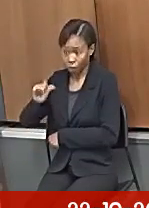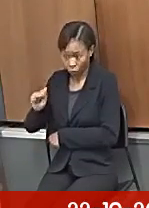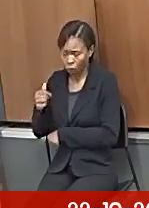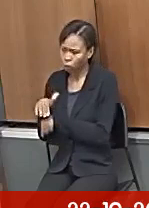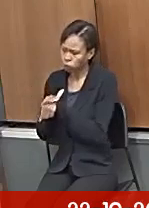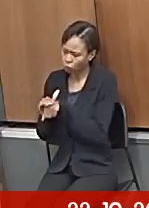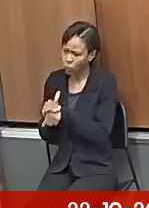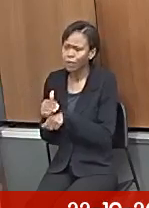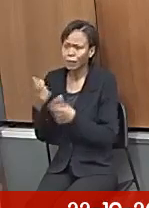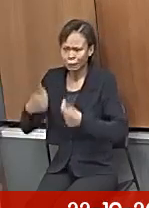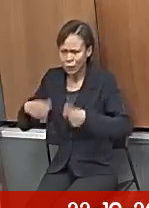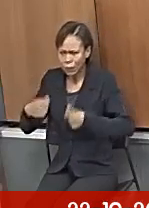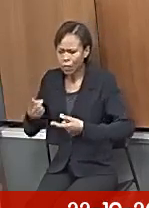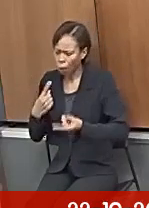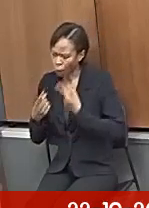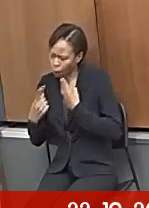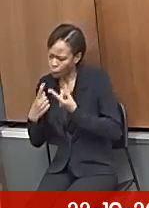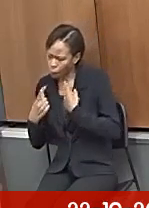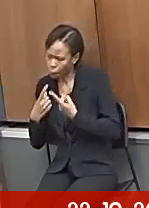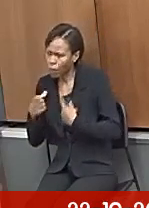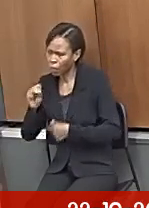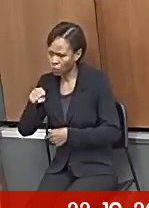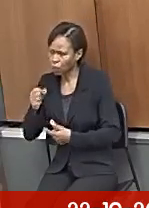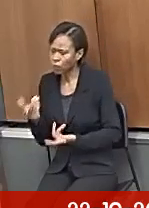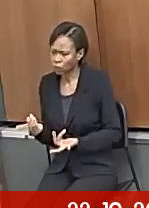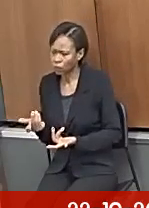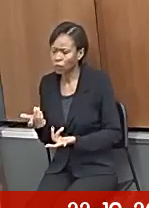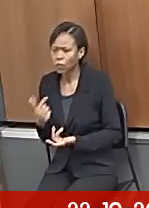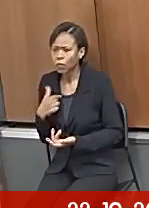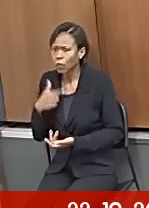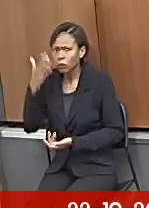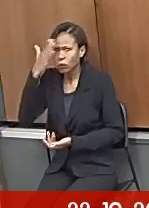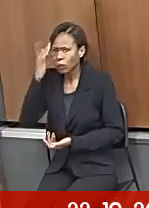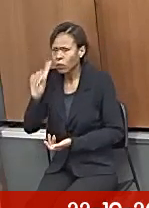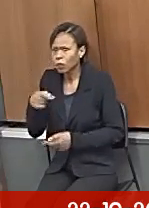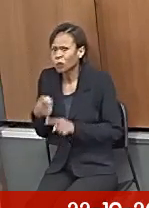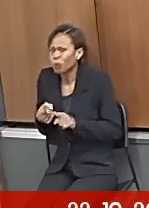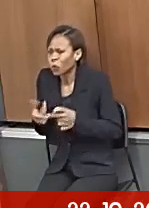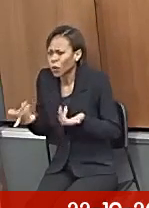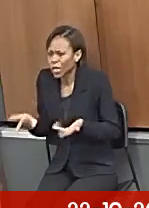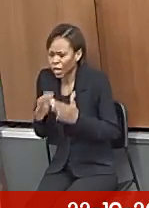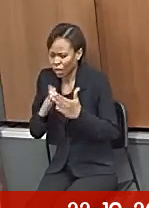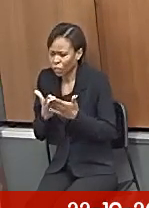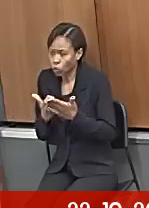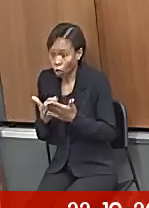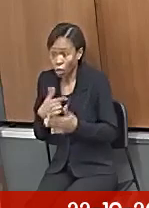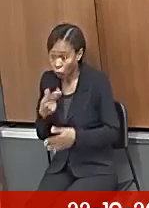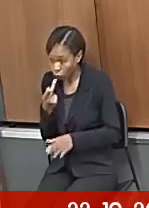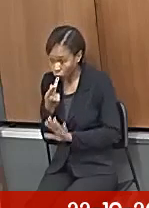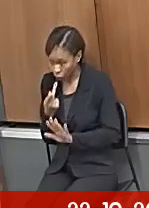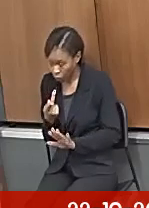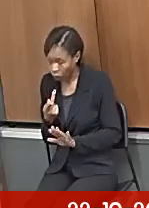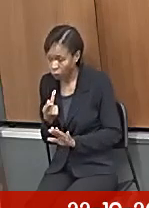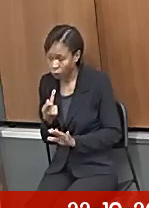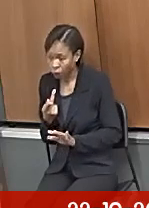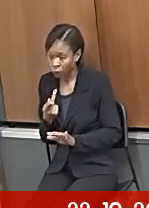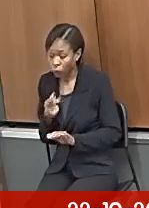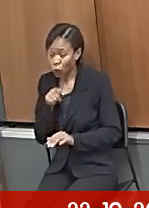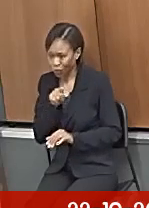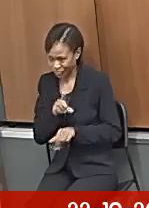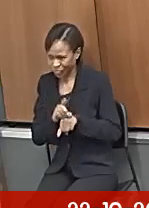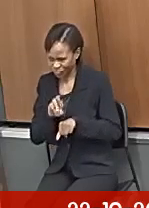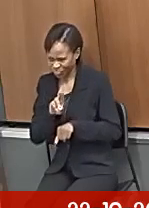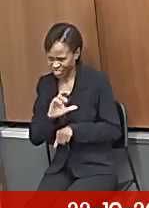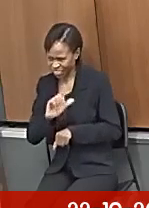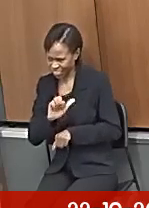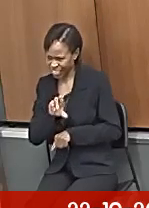tem que partir para o diálogo. Eu não entendo por que, que as escolas... E, quando eu falo, doutora Carla,